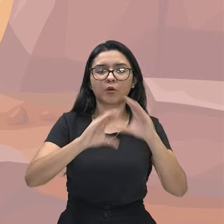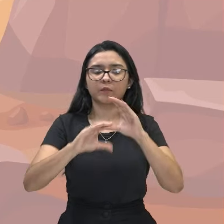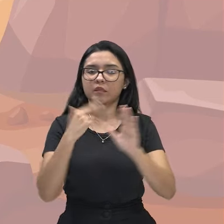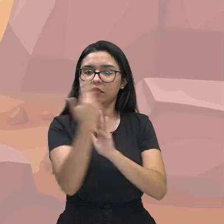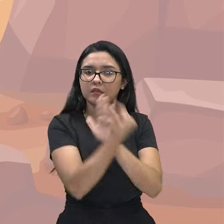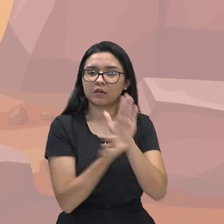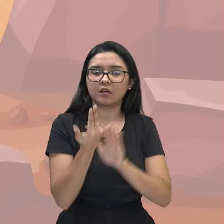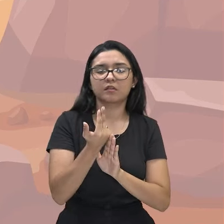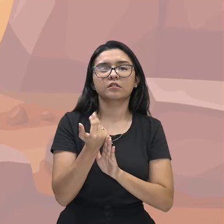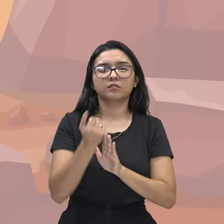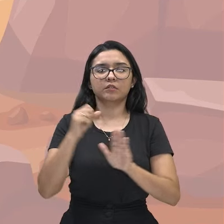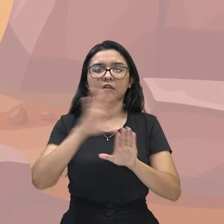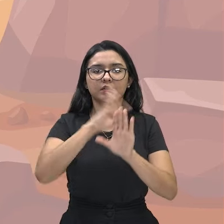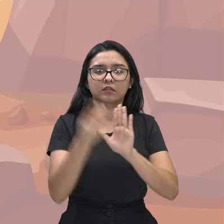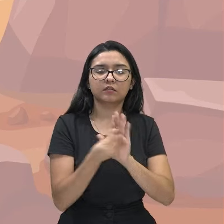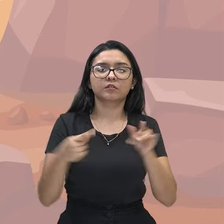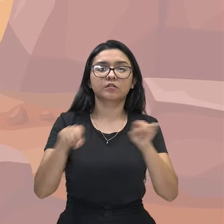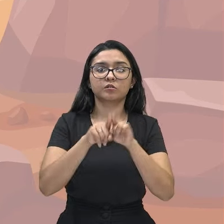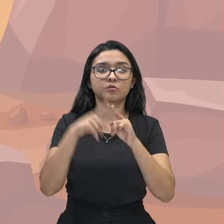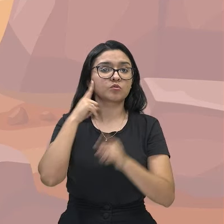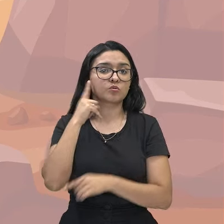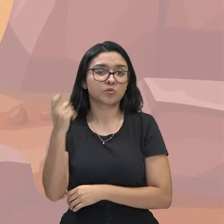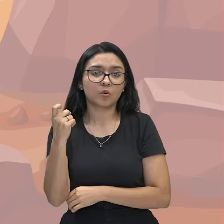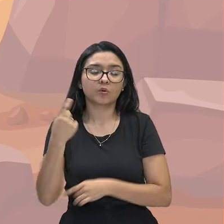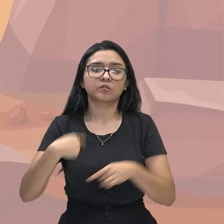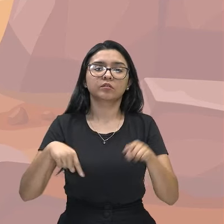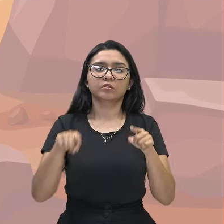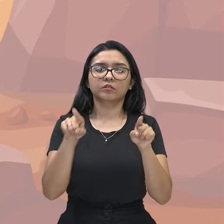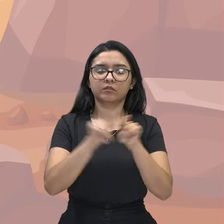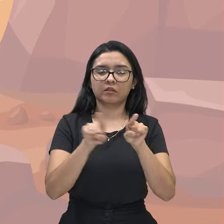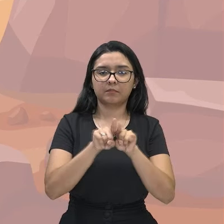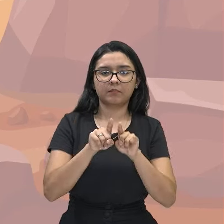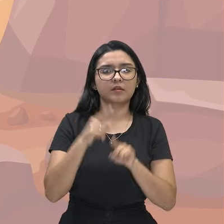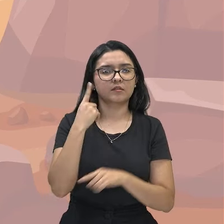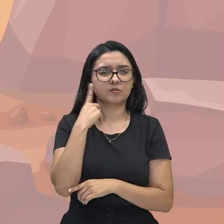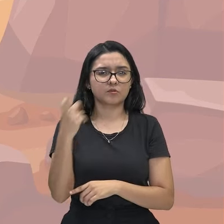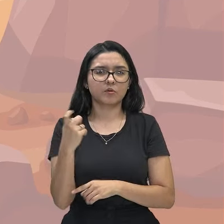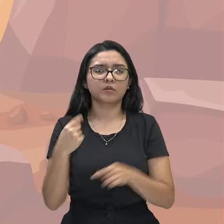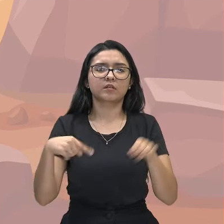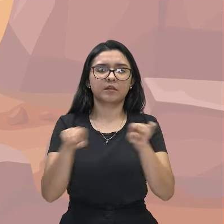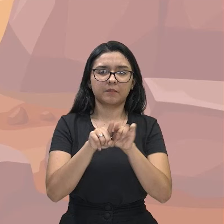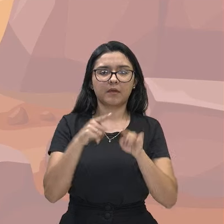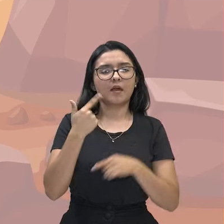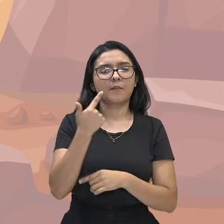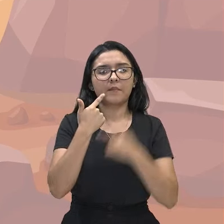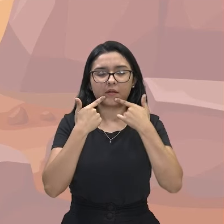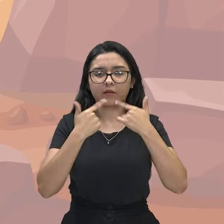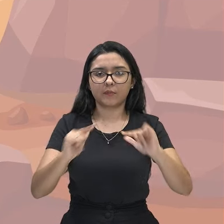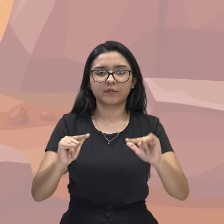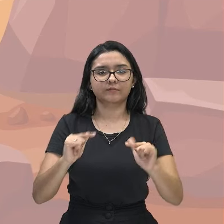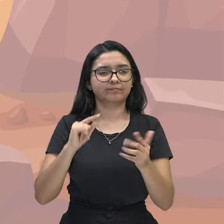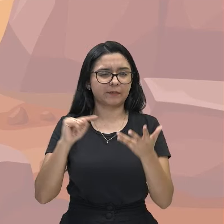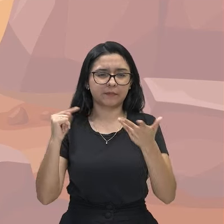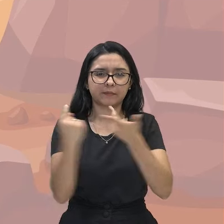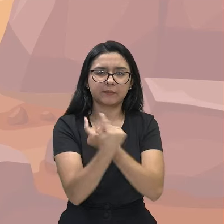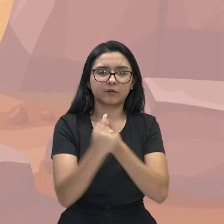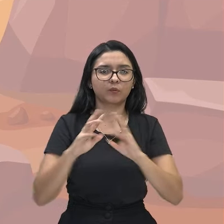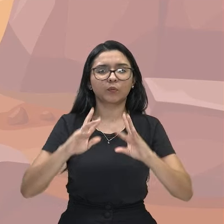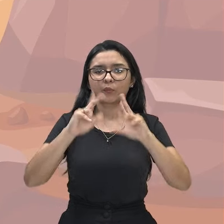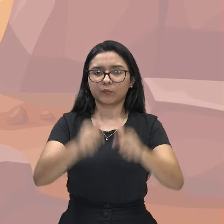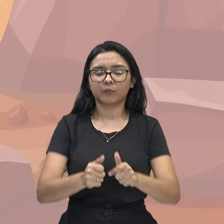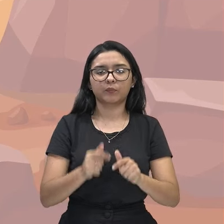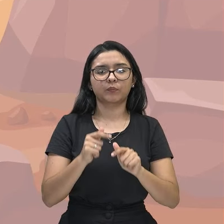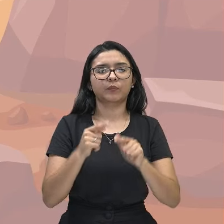Desenhos, sinais, sons também é uma linguagem, entre outros. Tudo é linguagem,